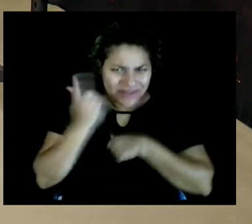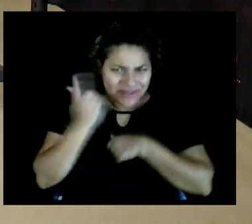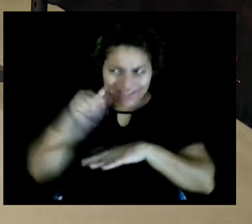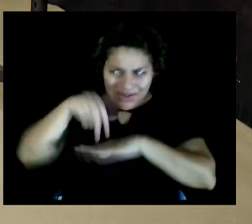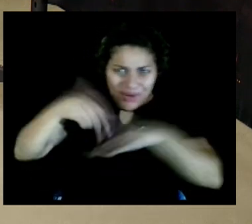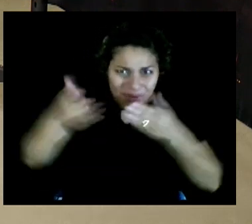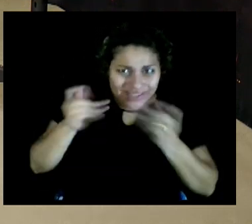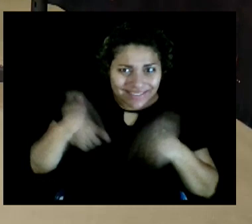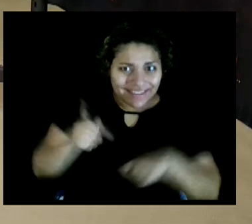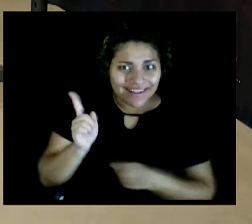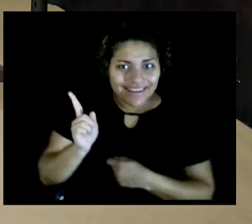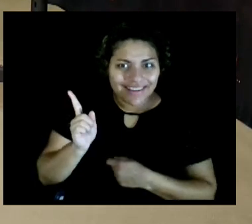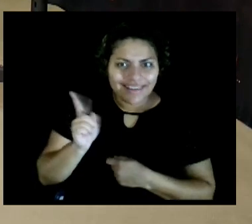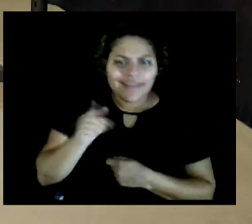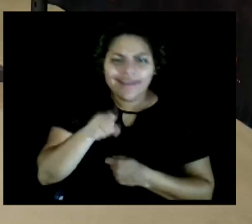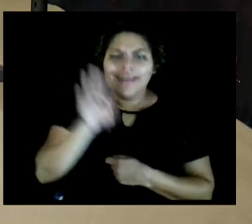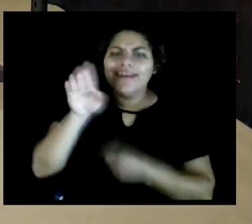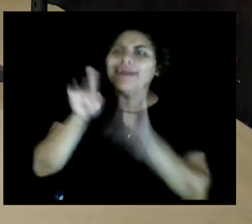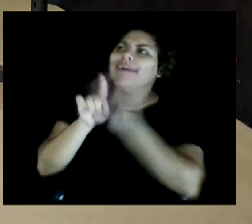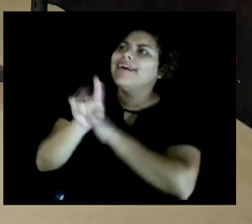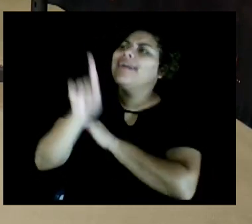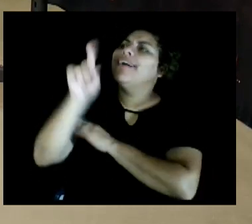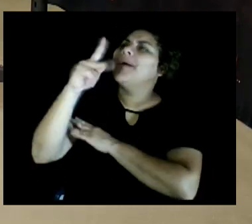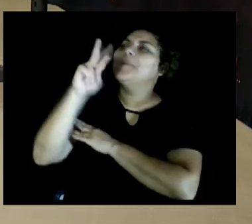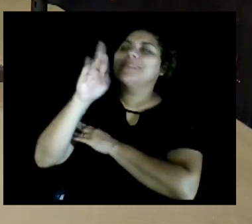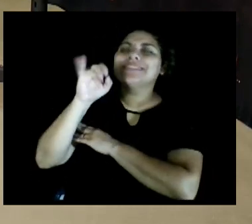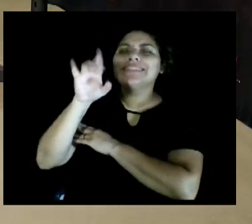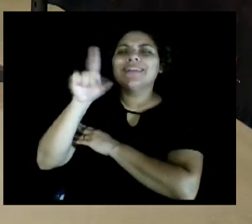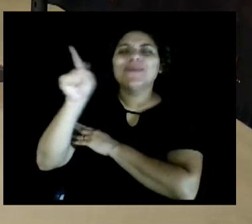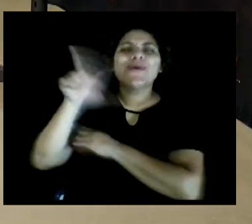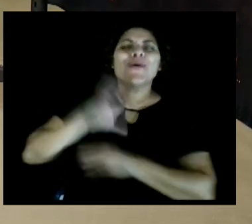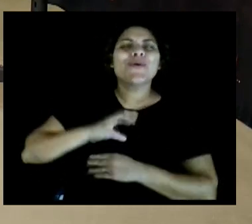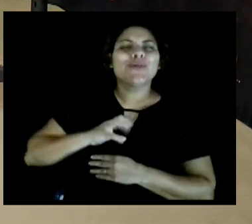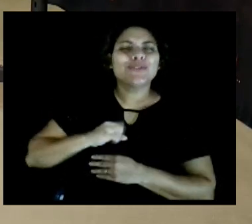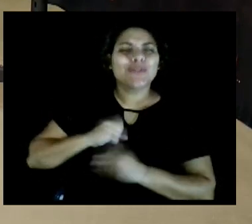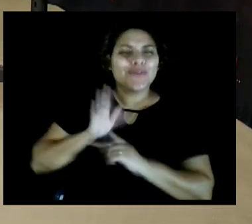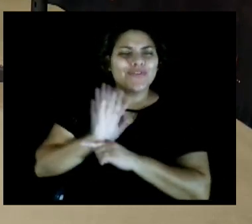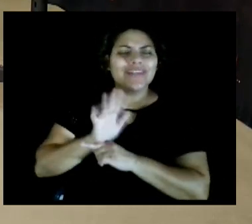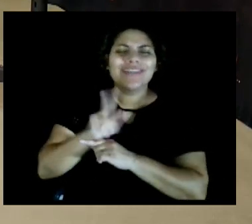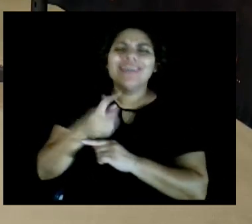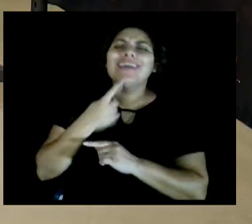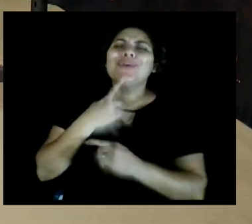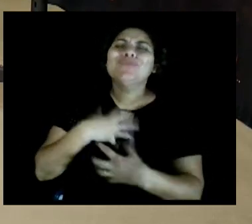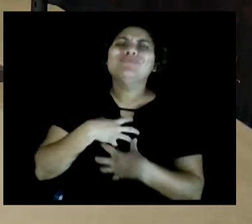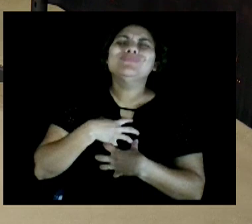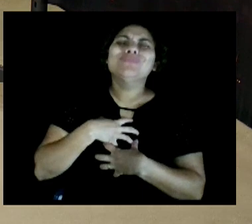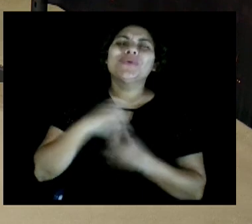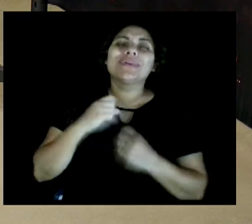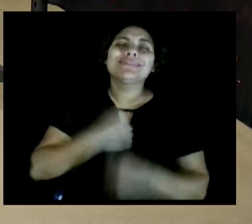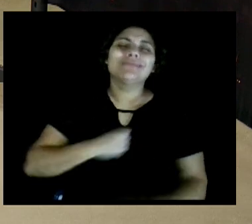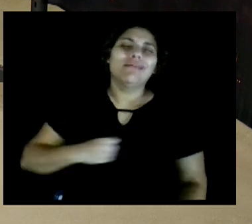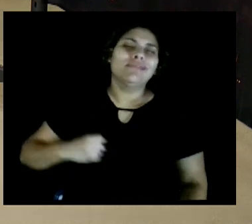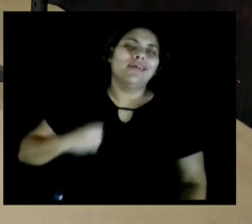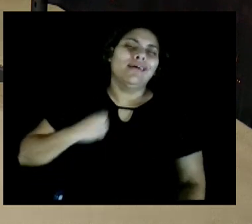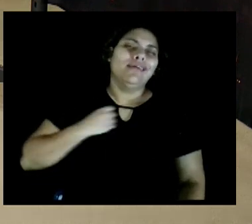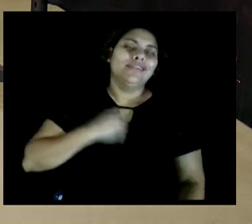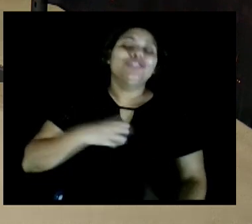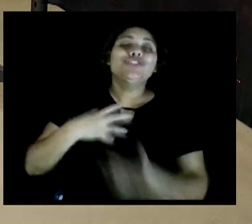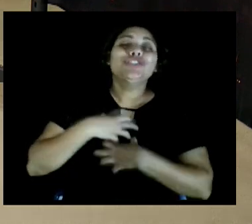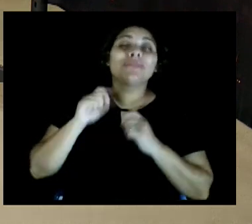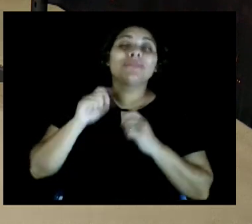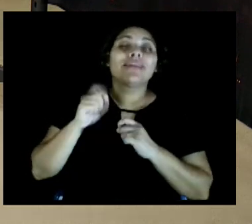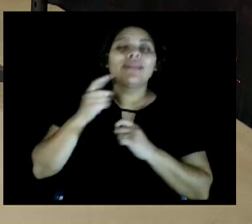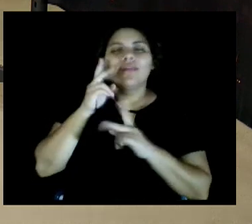desse videozinho? Eu me sinto assim, eu sinto uma saudade de dormir dessa forma, porque eu dormia assim, né, na minha